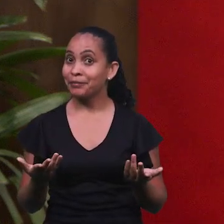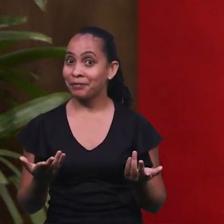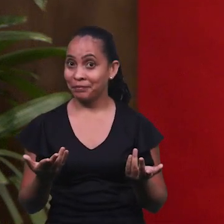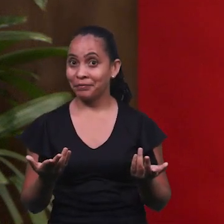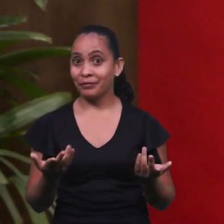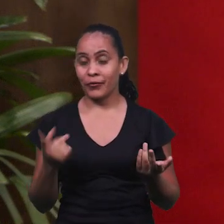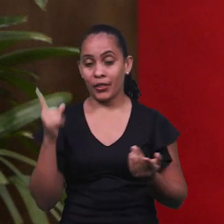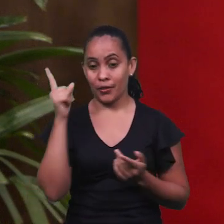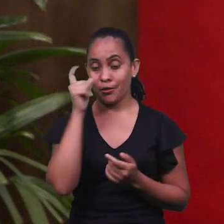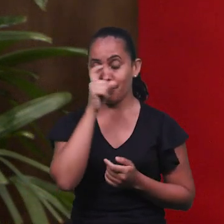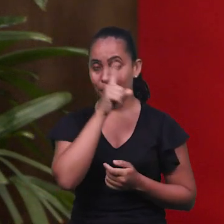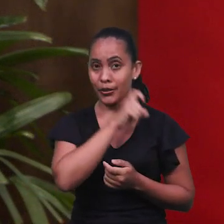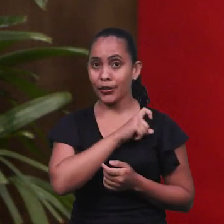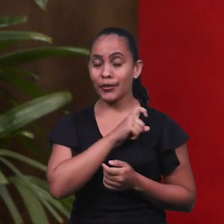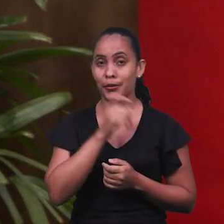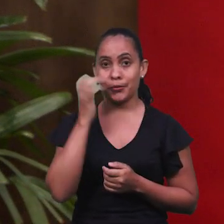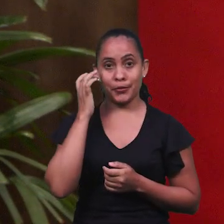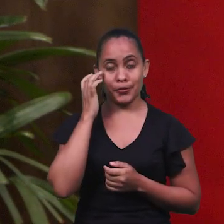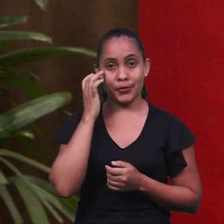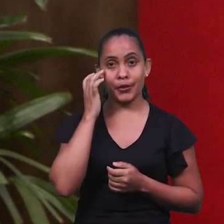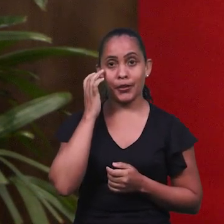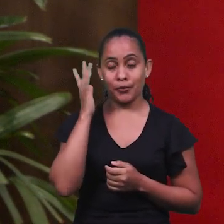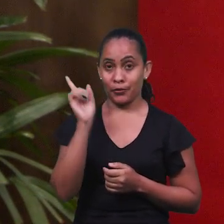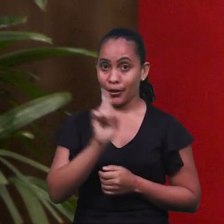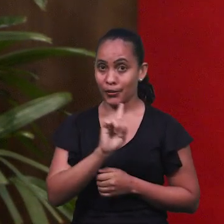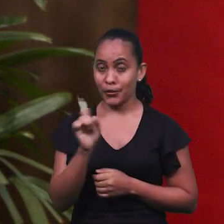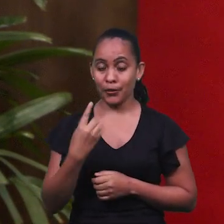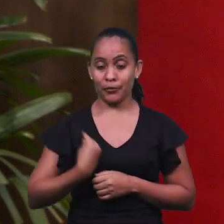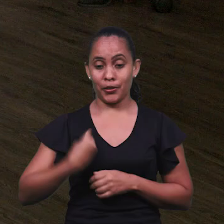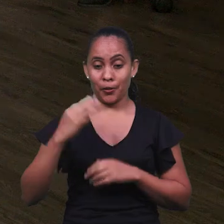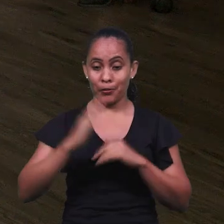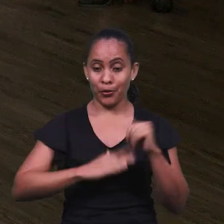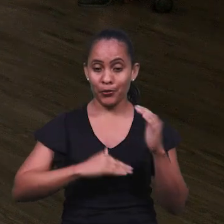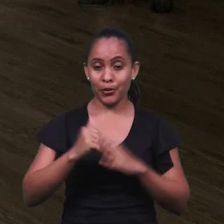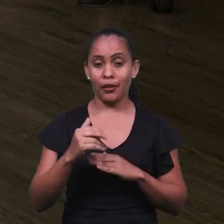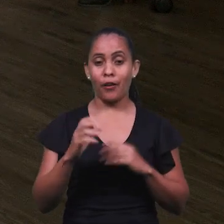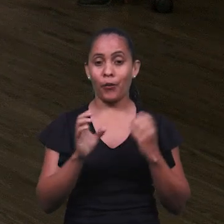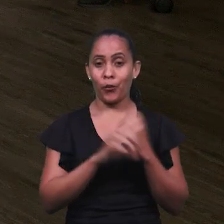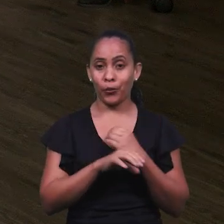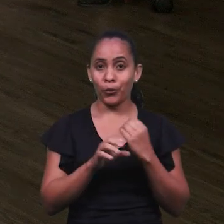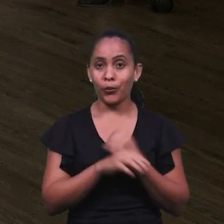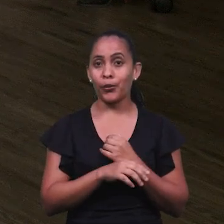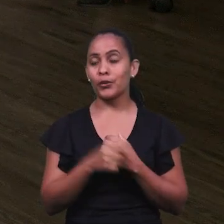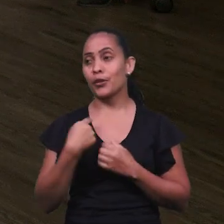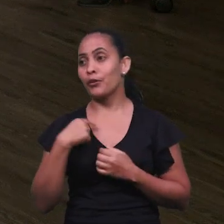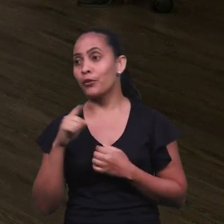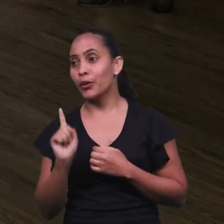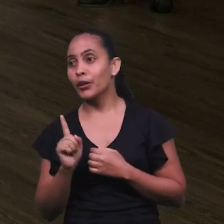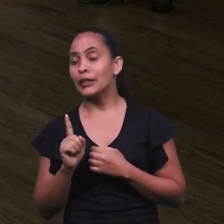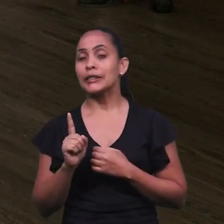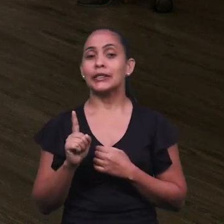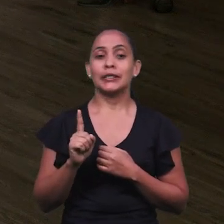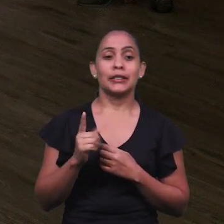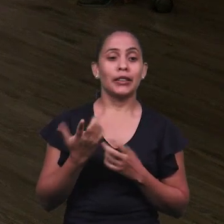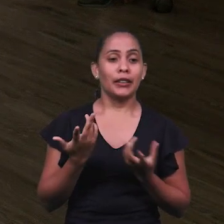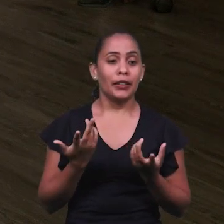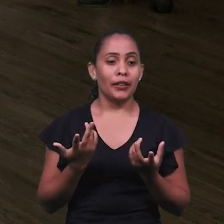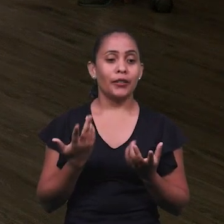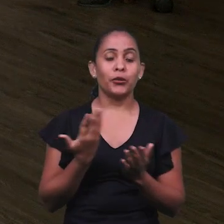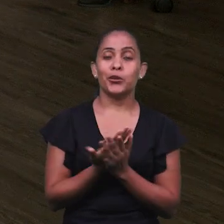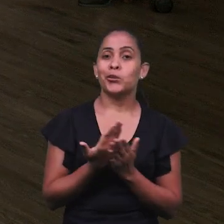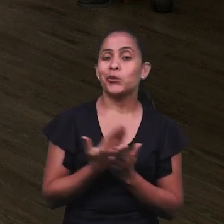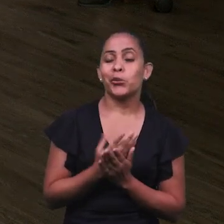assim, difícil, não é fácil, porque tem vida profissional, é concurso, eu faço intercâmbio, eu faço aqui uma